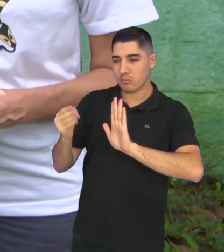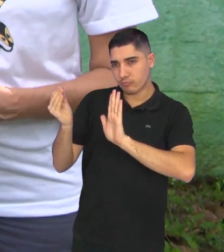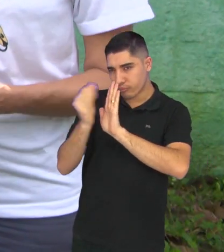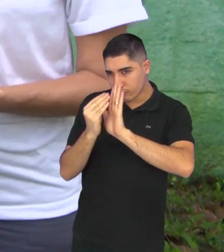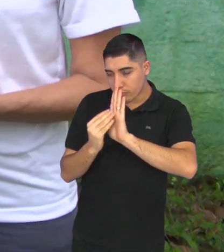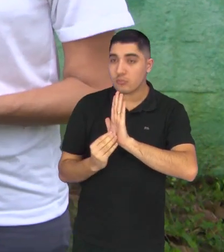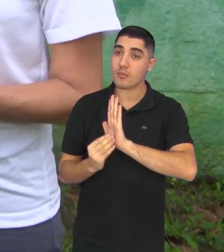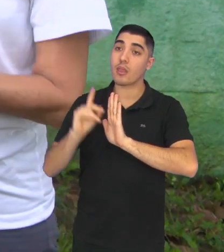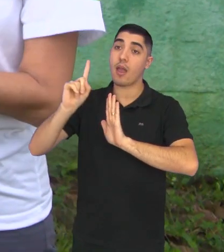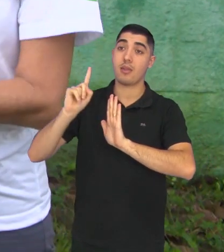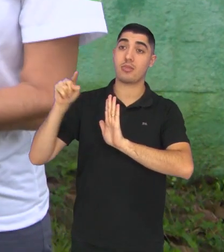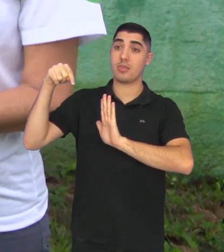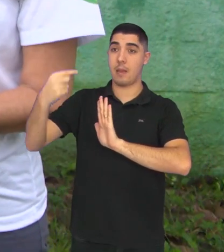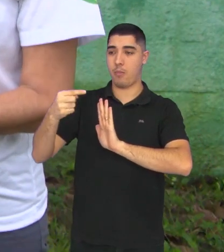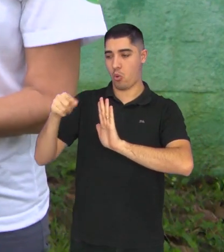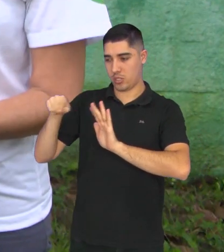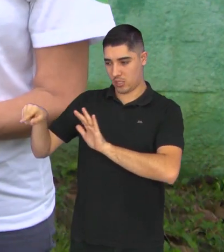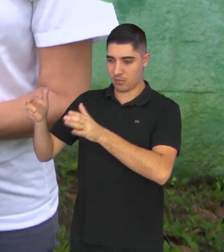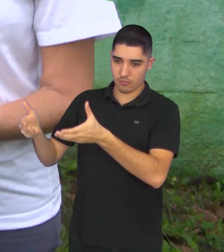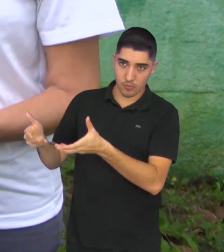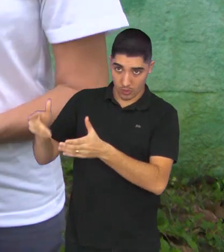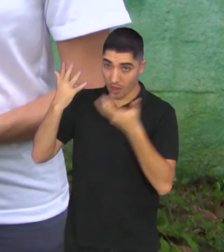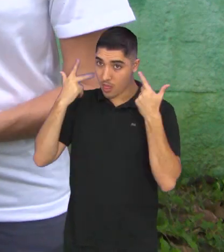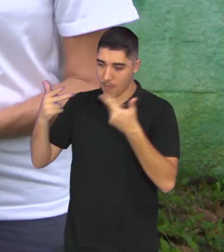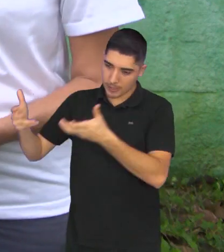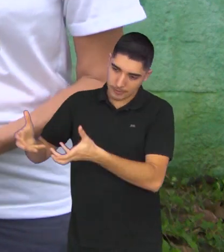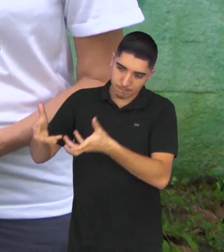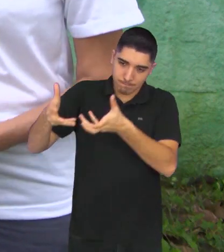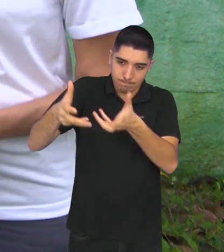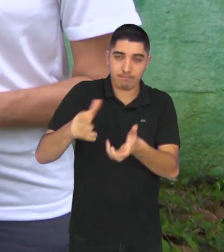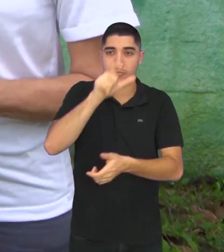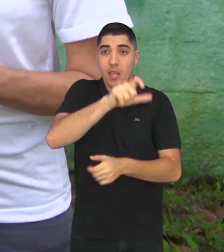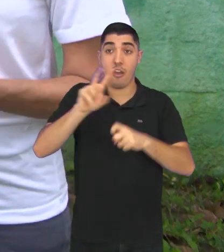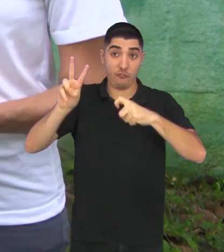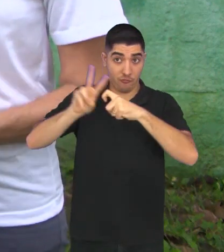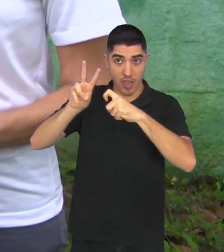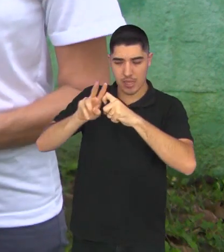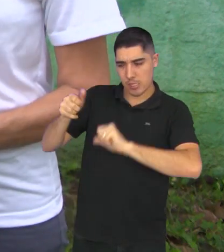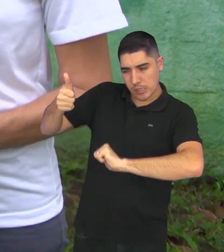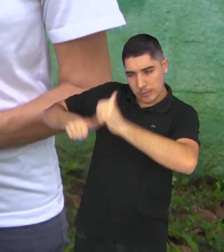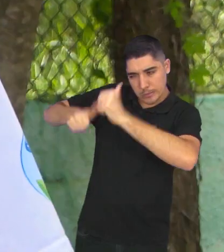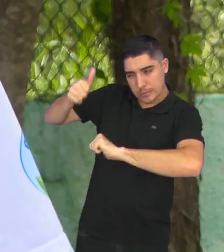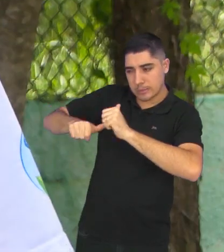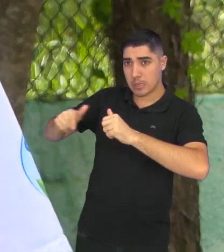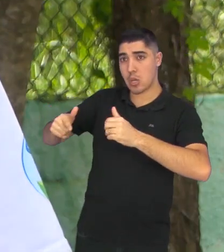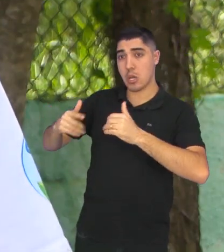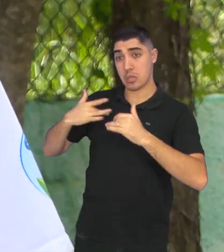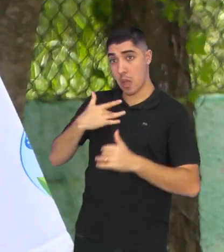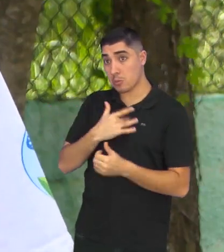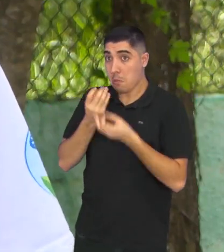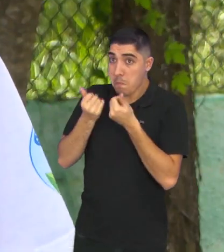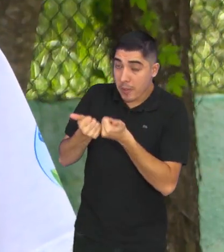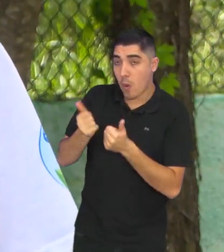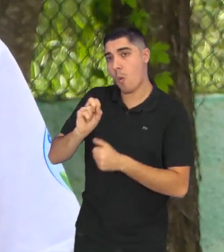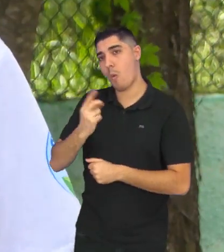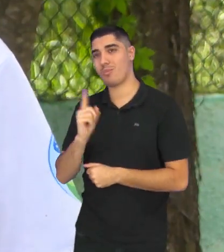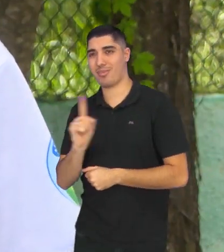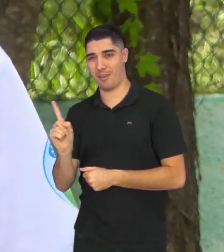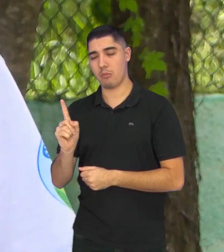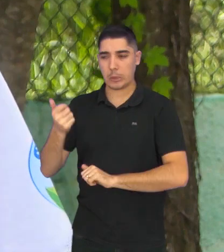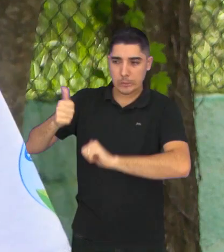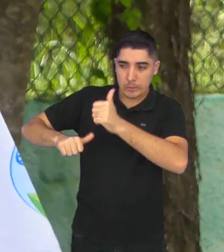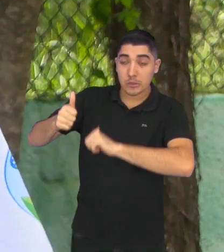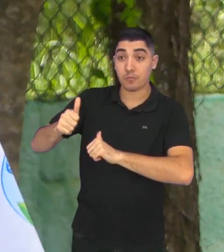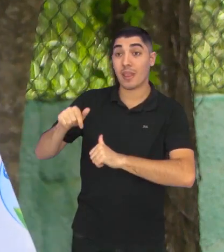nós passamos para as veterinárias que vão fazer toda a avaliação clínica. E esse animal, ele só